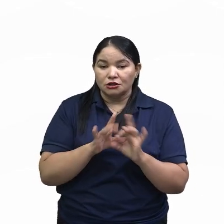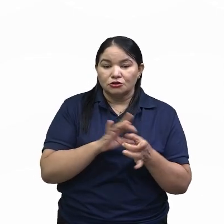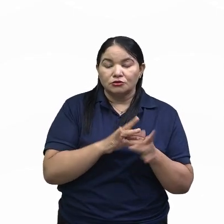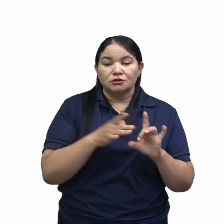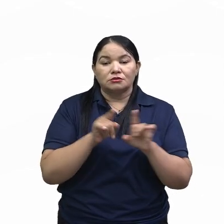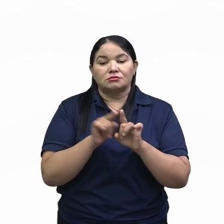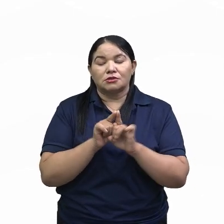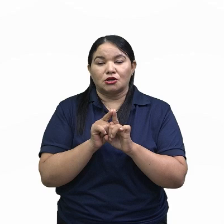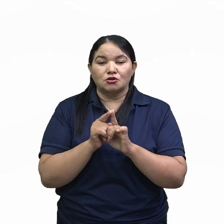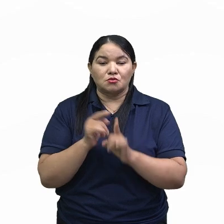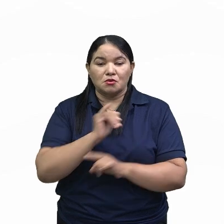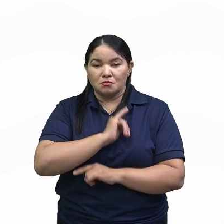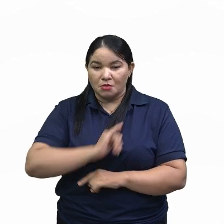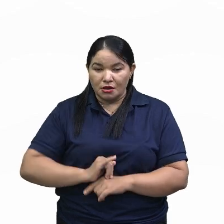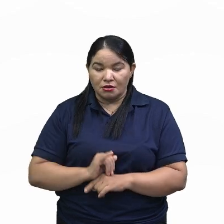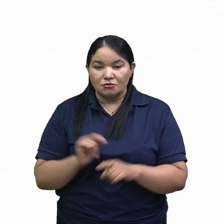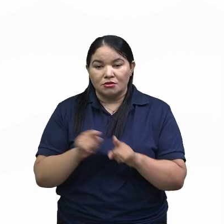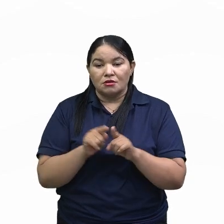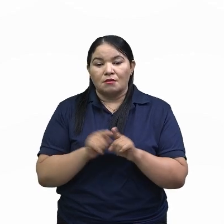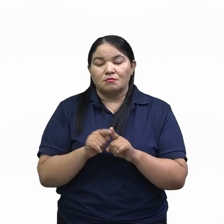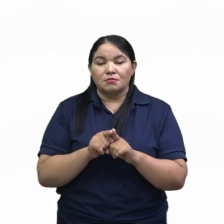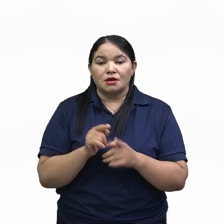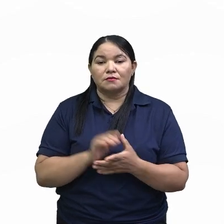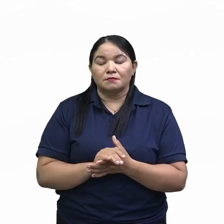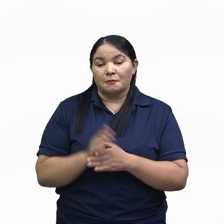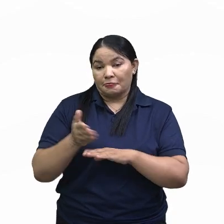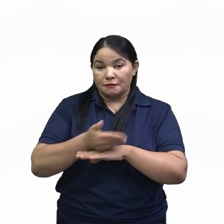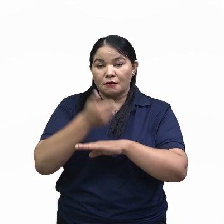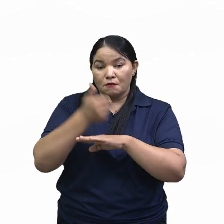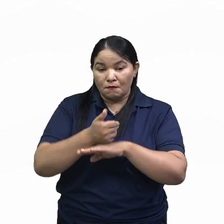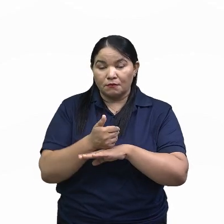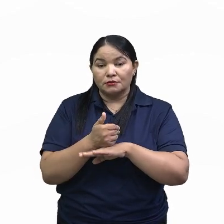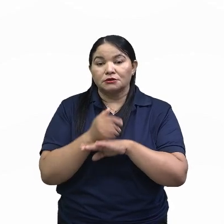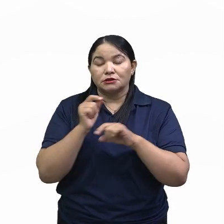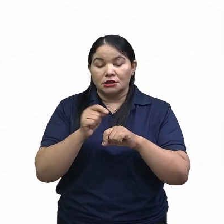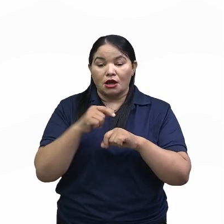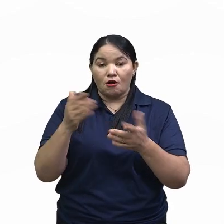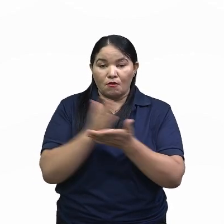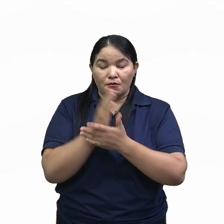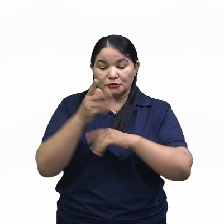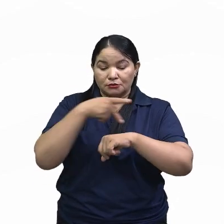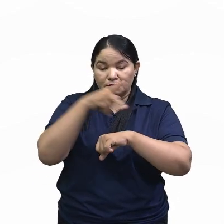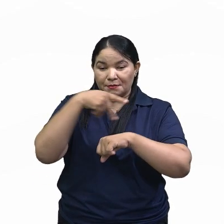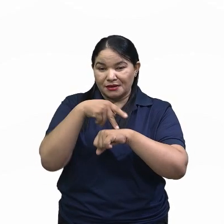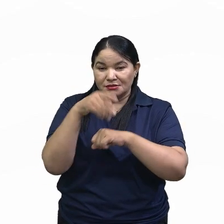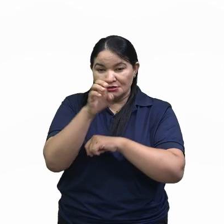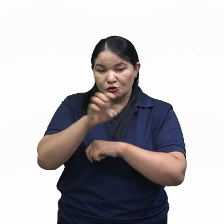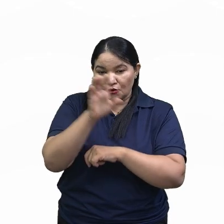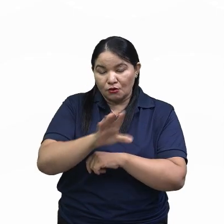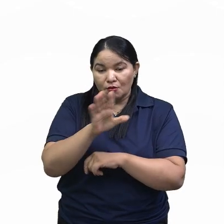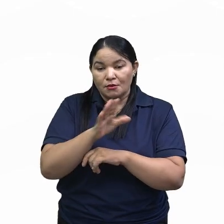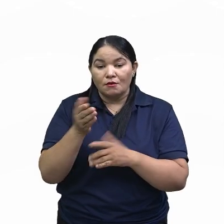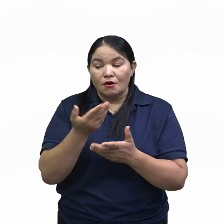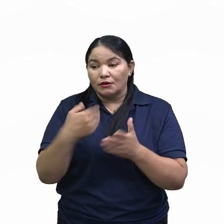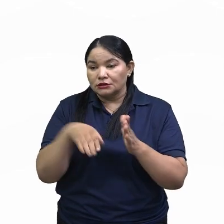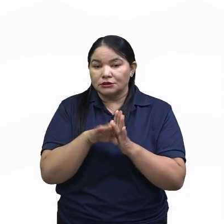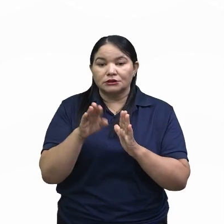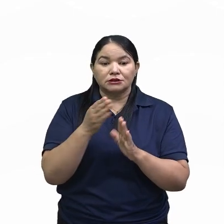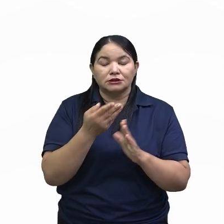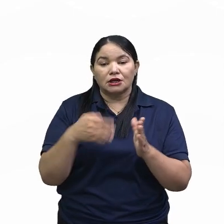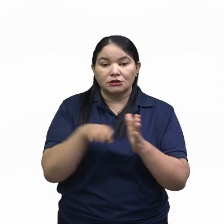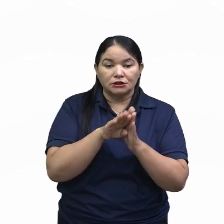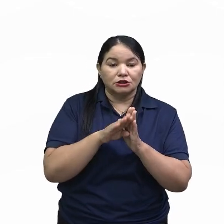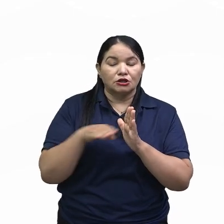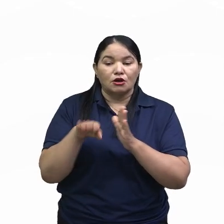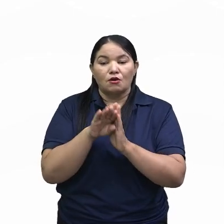no contexto neocolonial, em que os países europeus eles vão se lançar ao